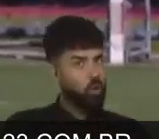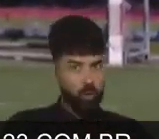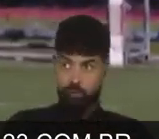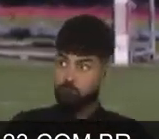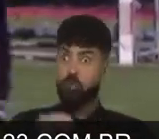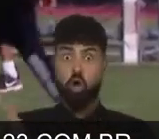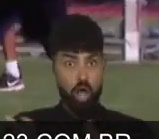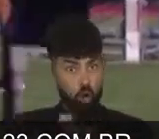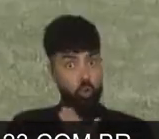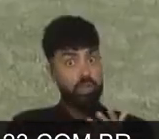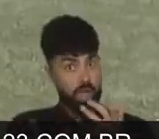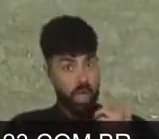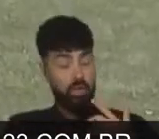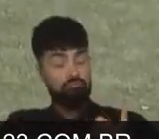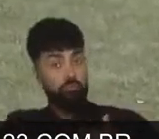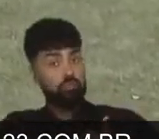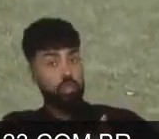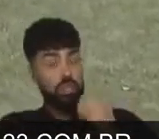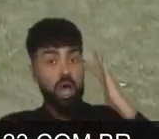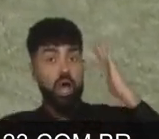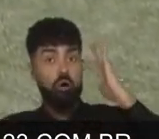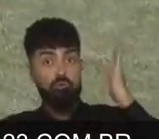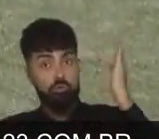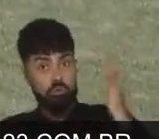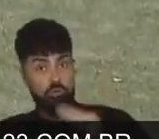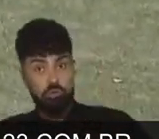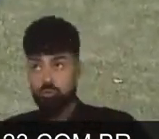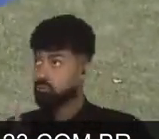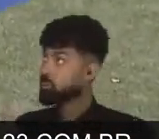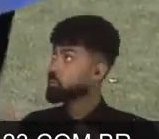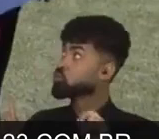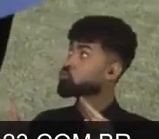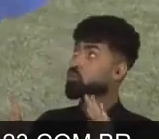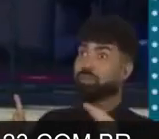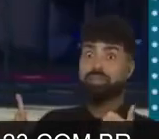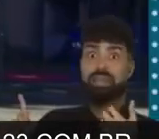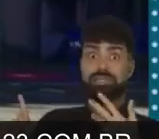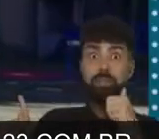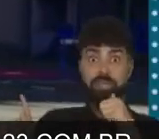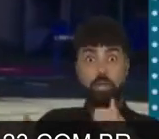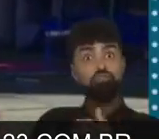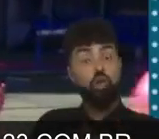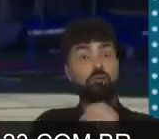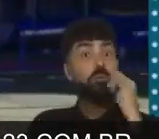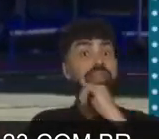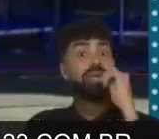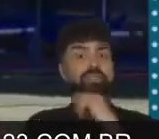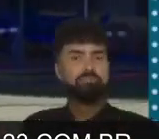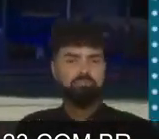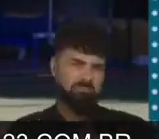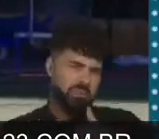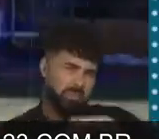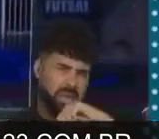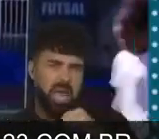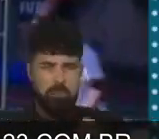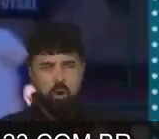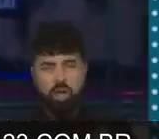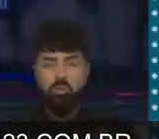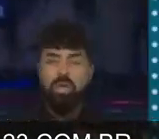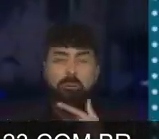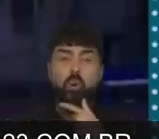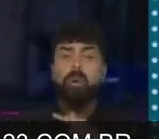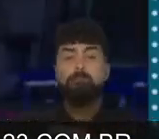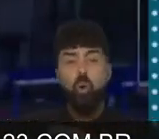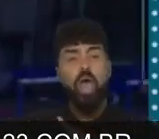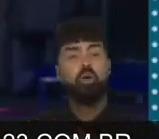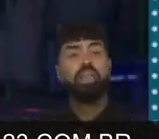jogadoras profissionais. A Julie joga no sub-13 do Fluminense. E minha mãe super apoia, porque até então meu irmão também já é goleiro.